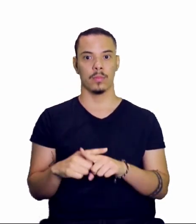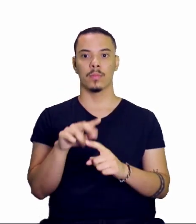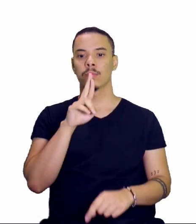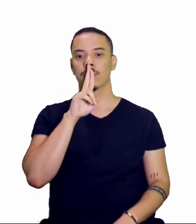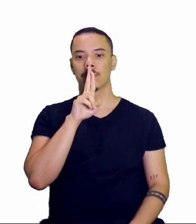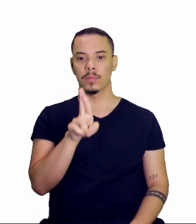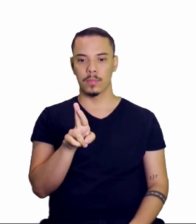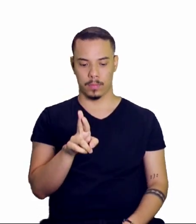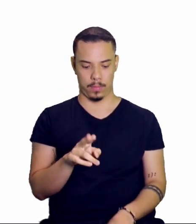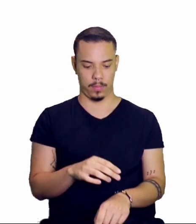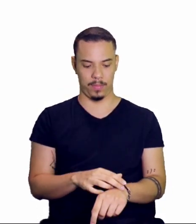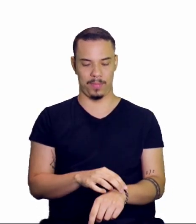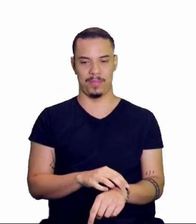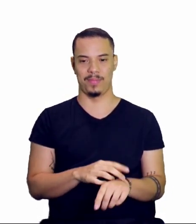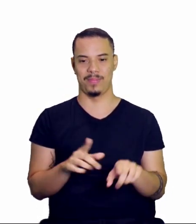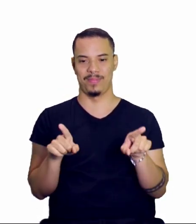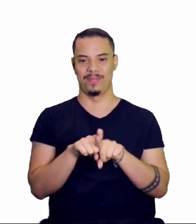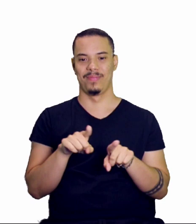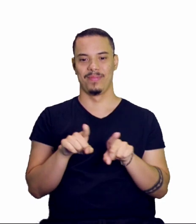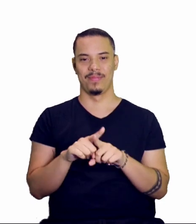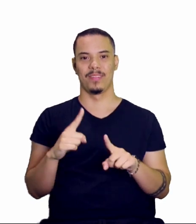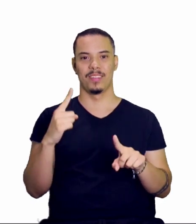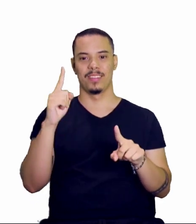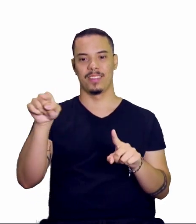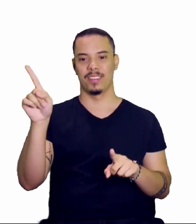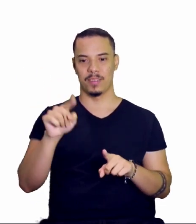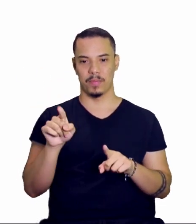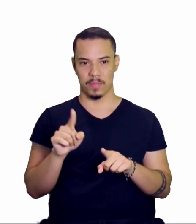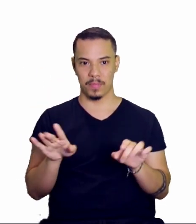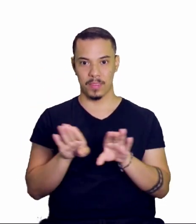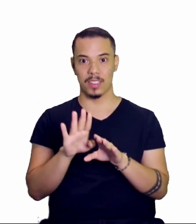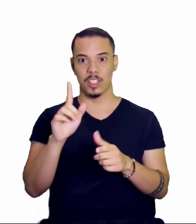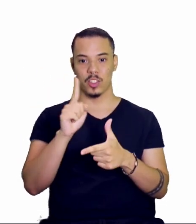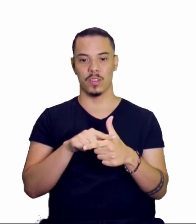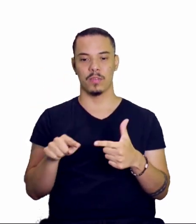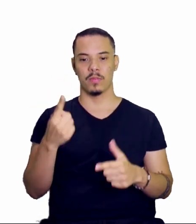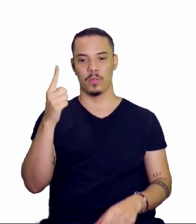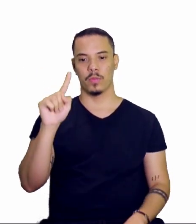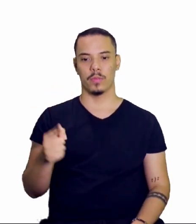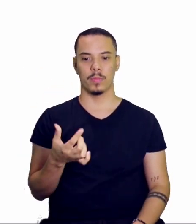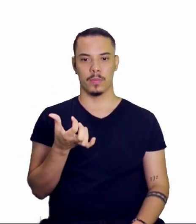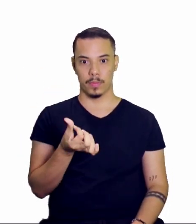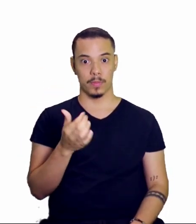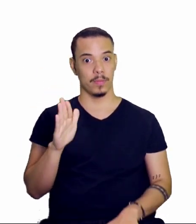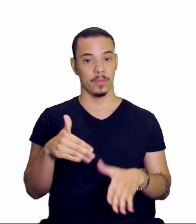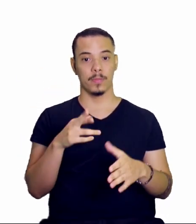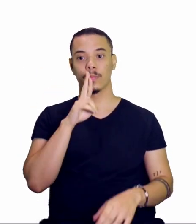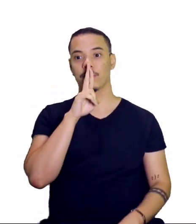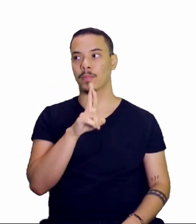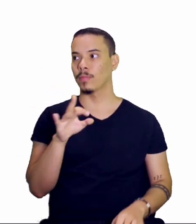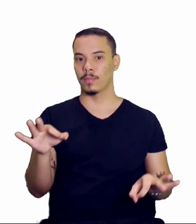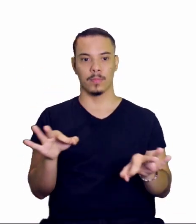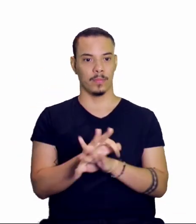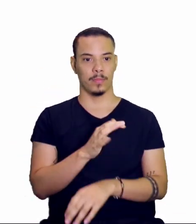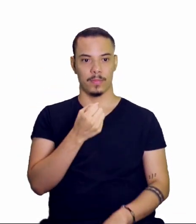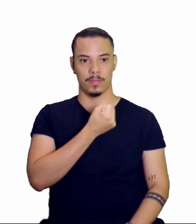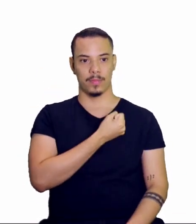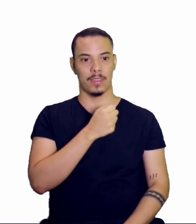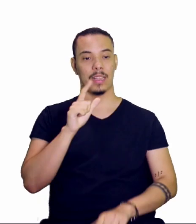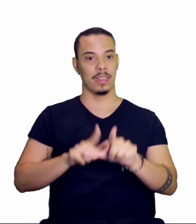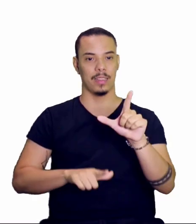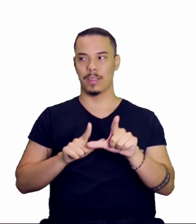o 100. Corta ali os zerinhos, divide 1,6. Então, nós vamos ficar ali, ó, bonitinho com a